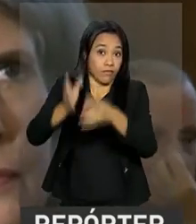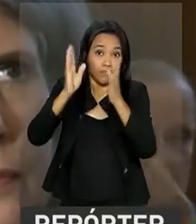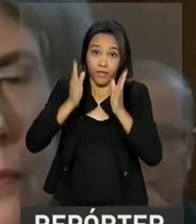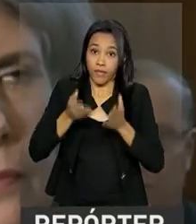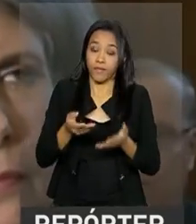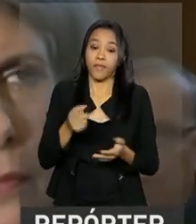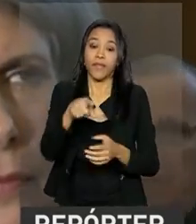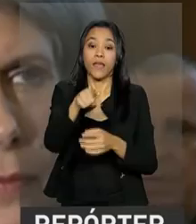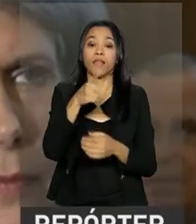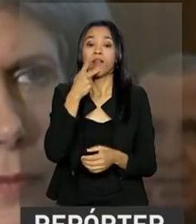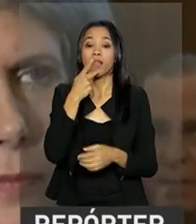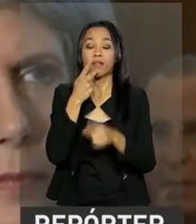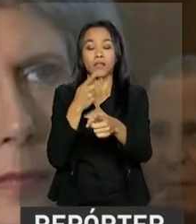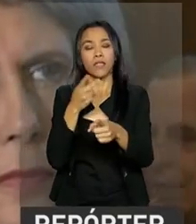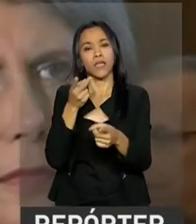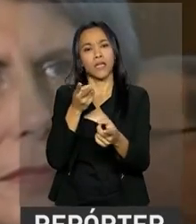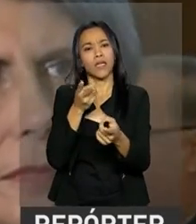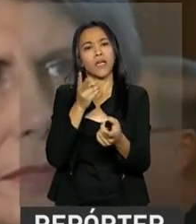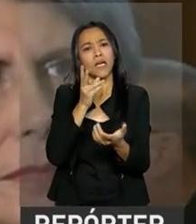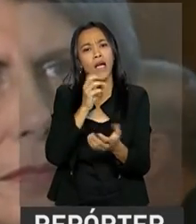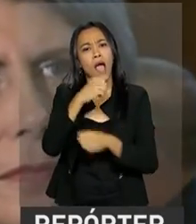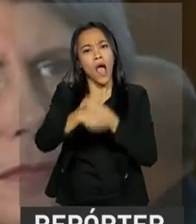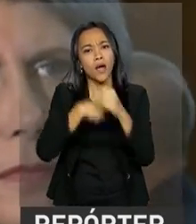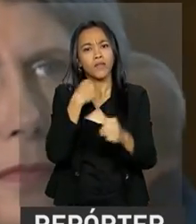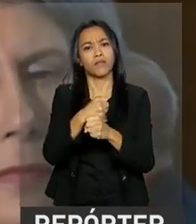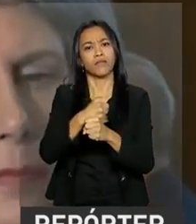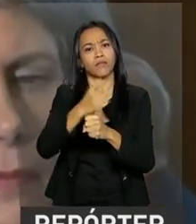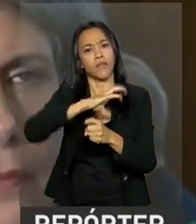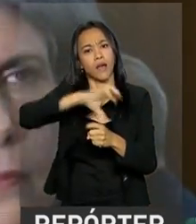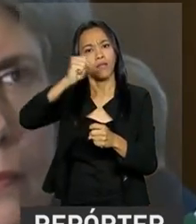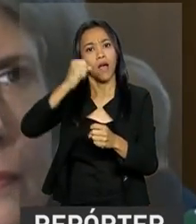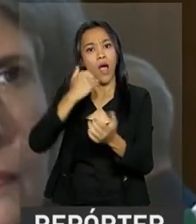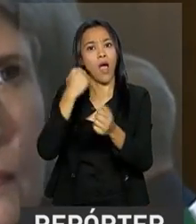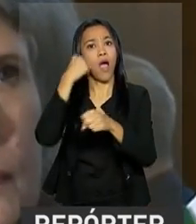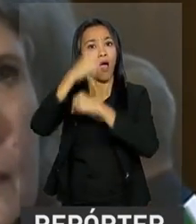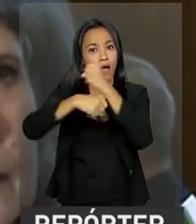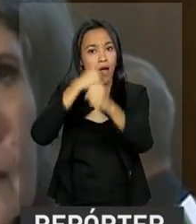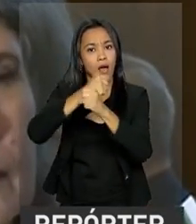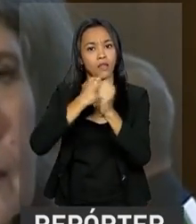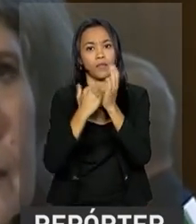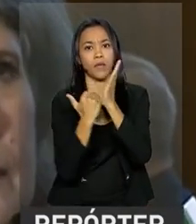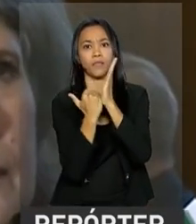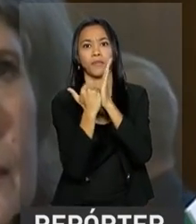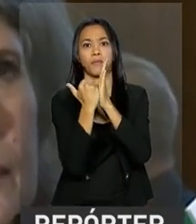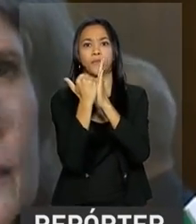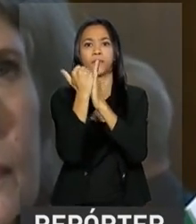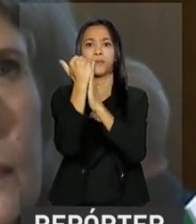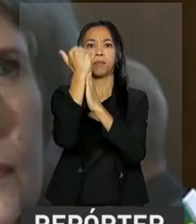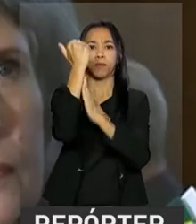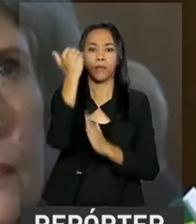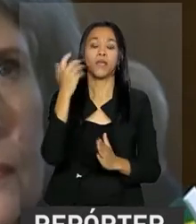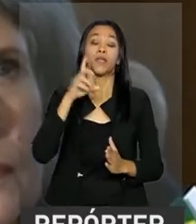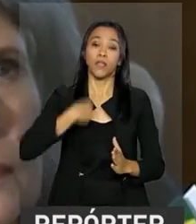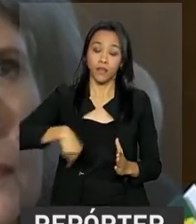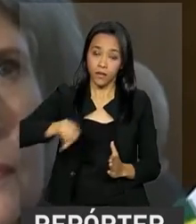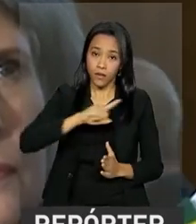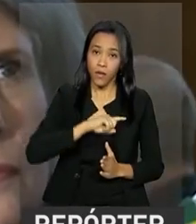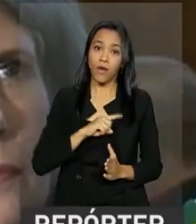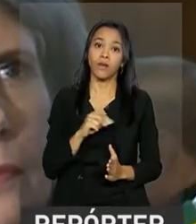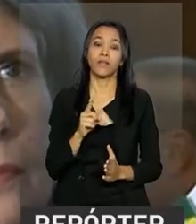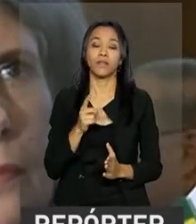e contínua portanto a cada ano batemos novos recordes que morde estamos investindo e